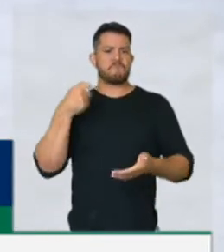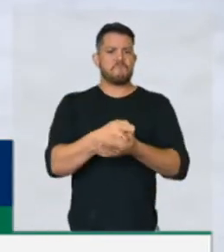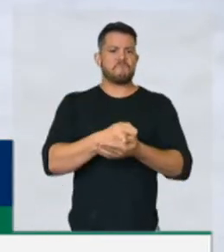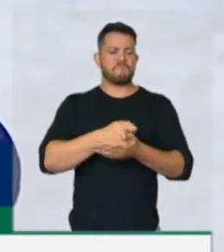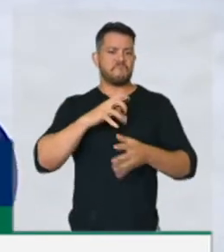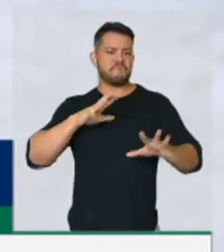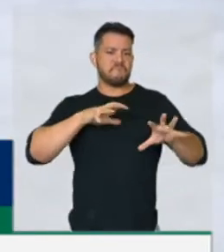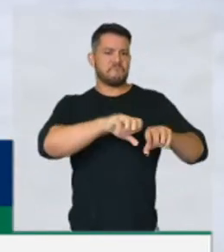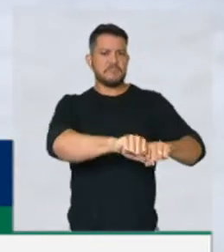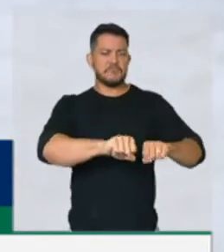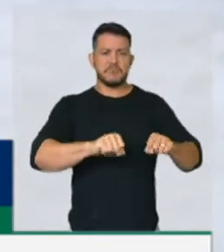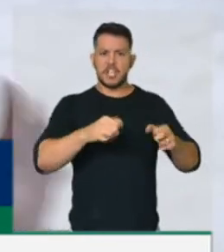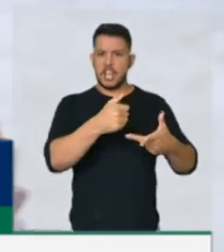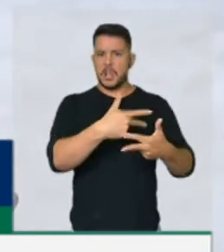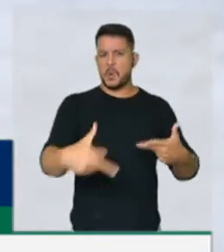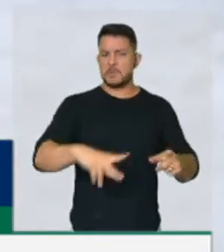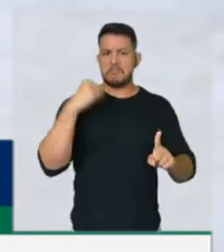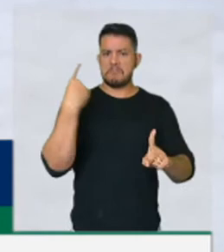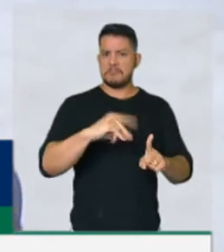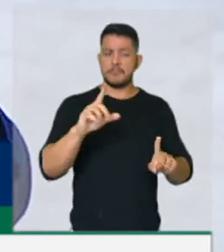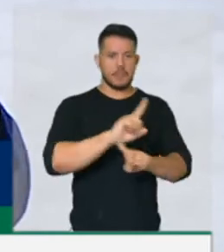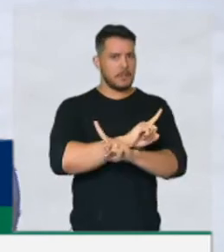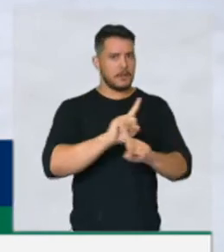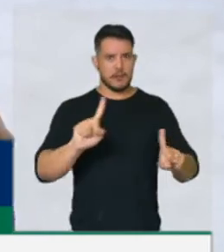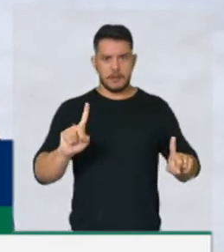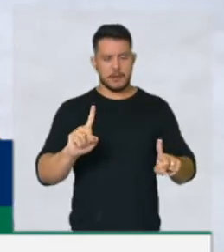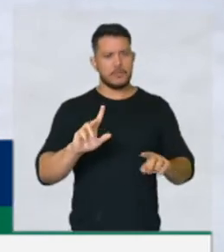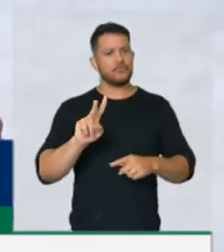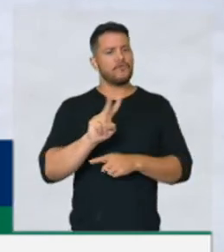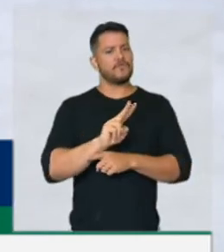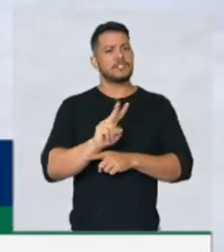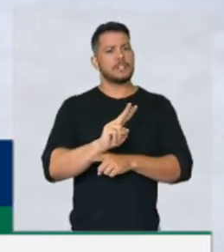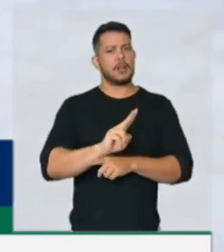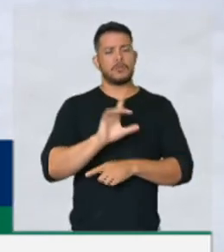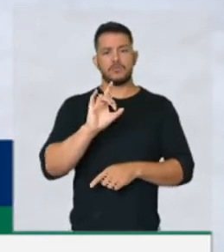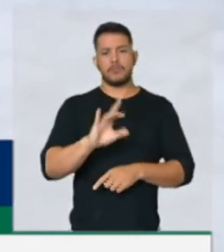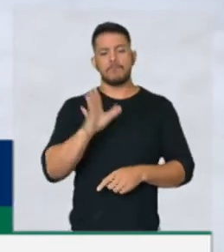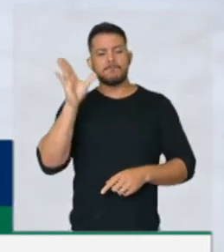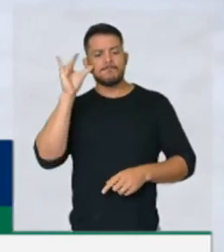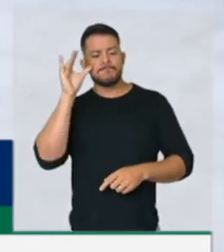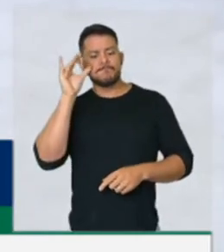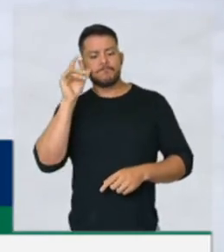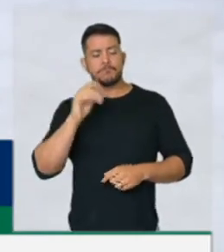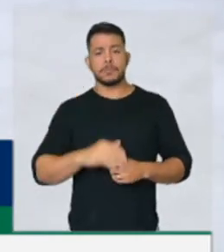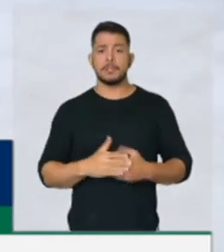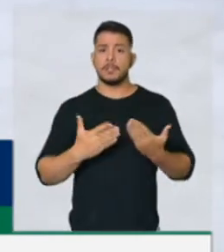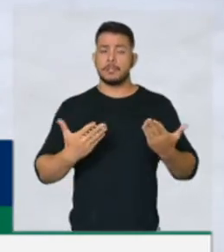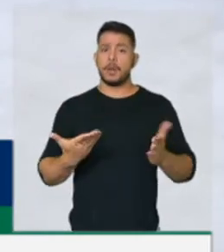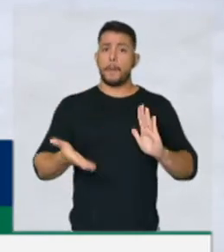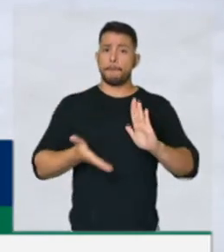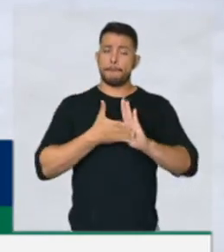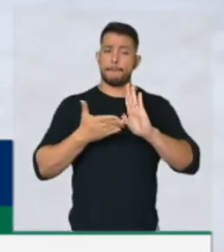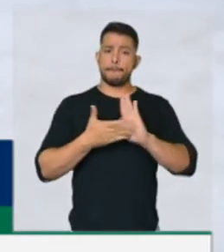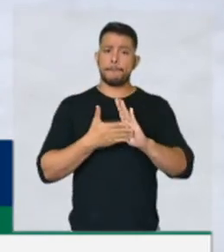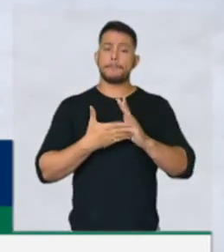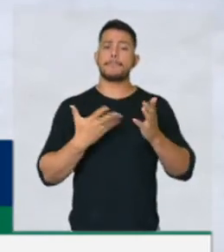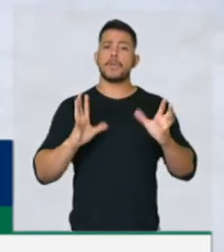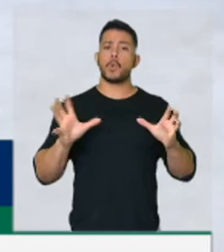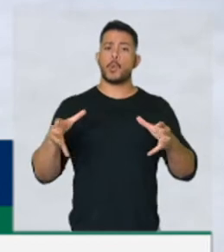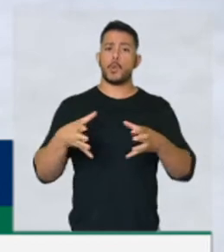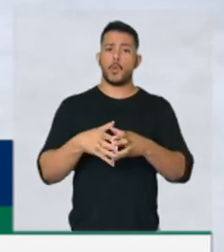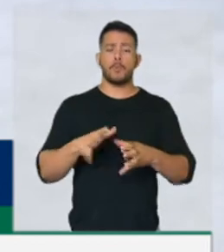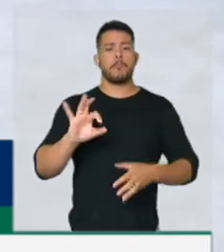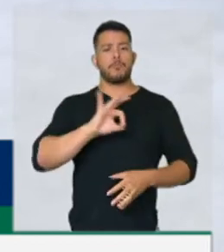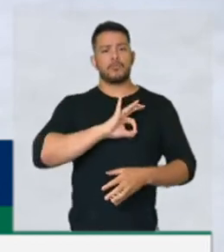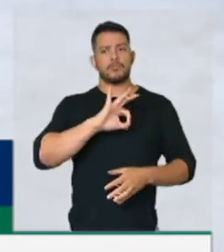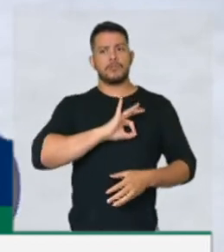de forma truculenta, nada disso. E assim nós esperamos. Parabéns às forças de segurança, contem com